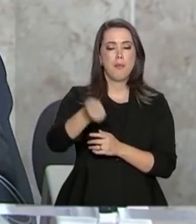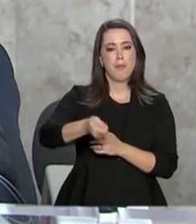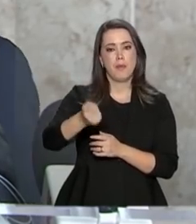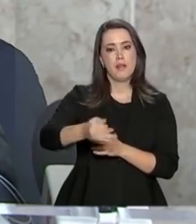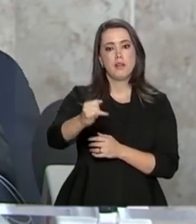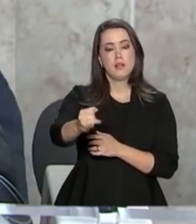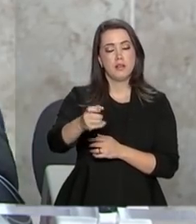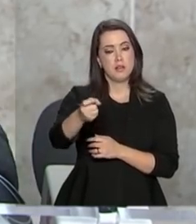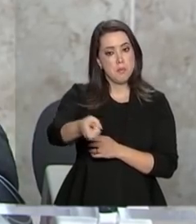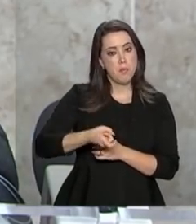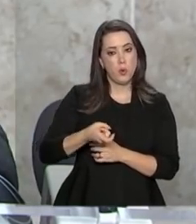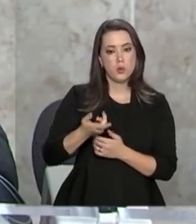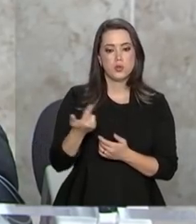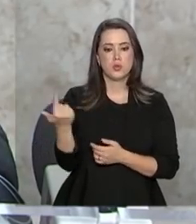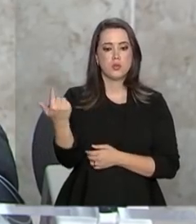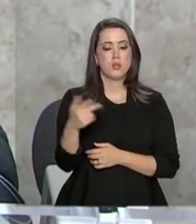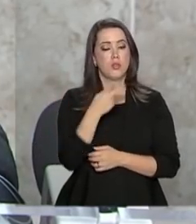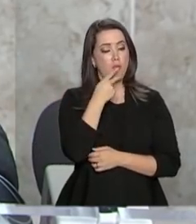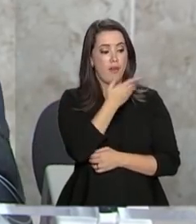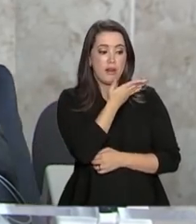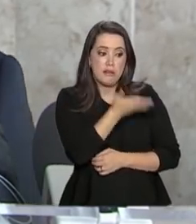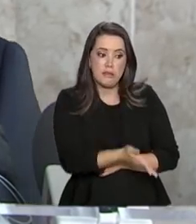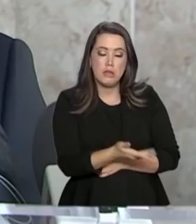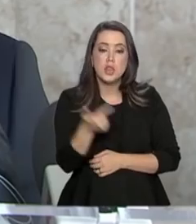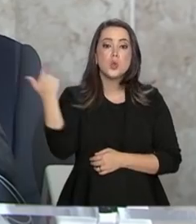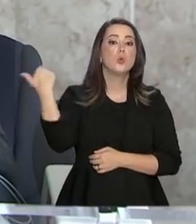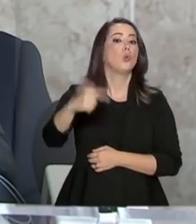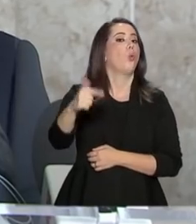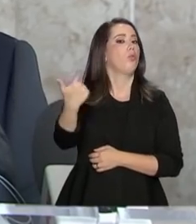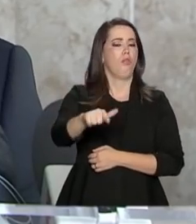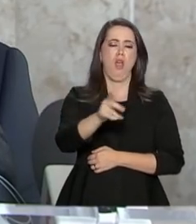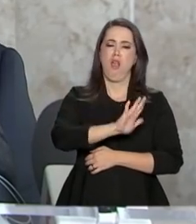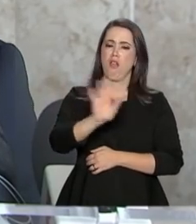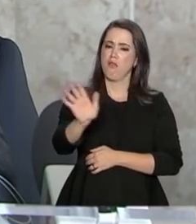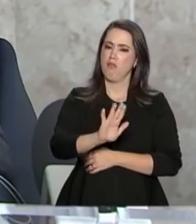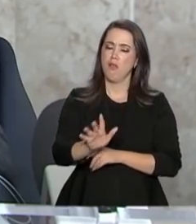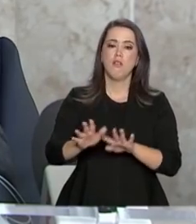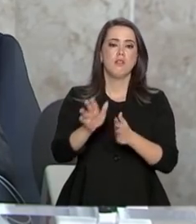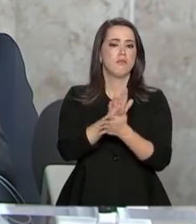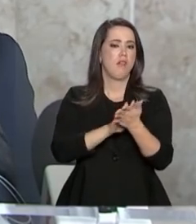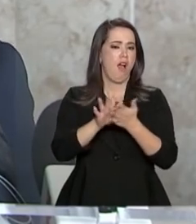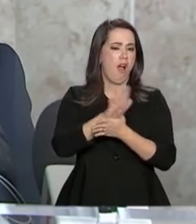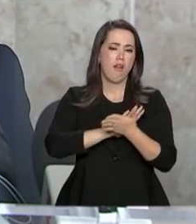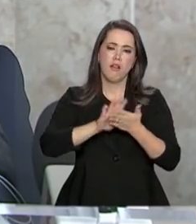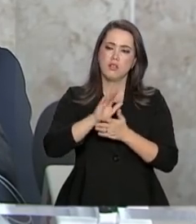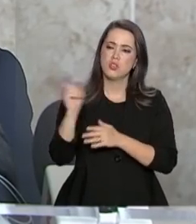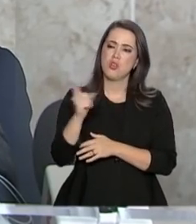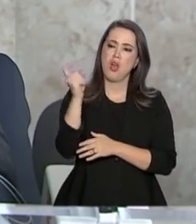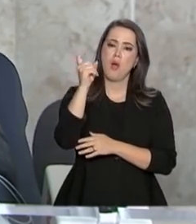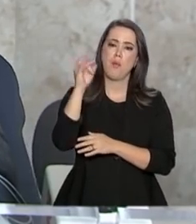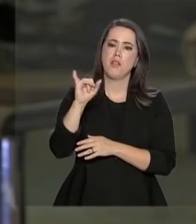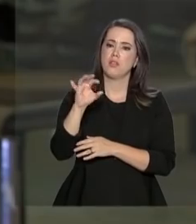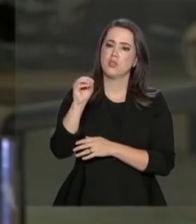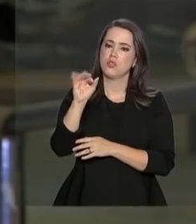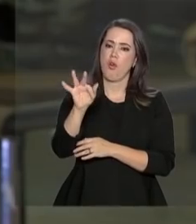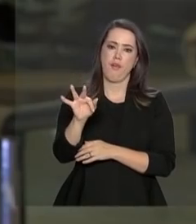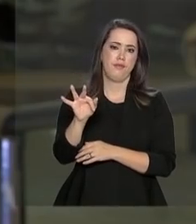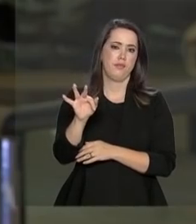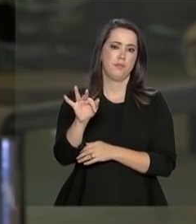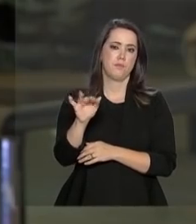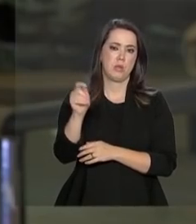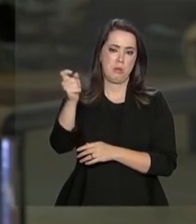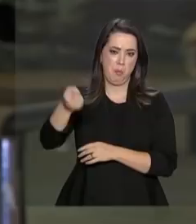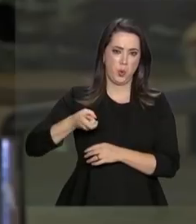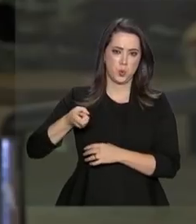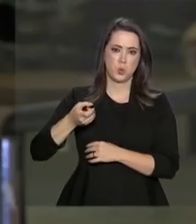então não haverá Isso é o que eu tô dizendo aqui não haverá nenhum aumento de of o